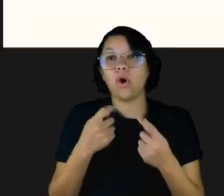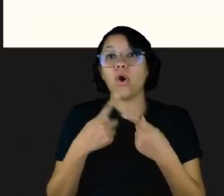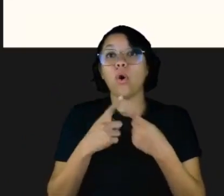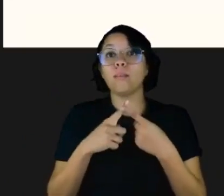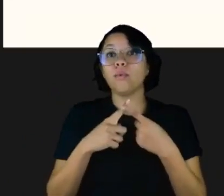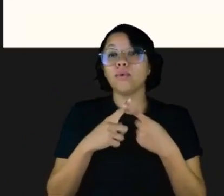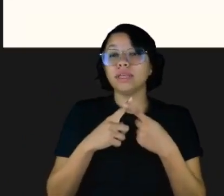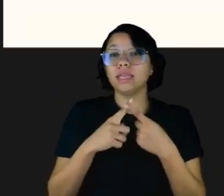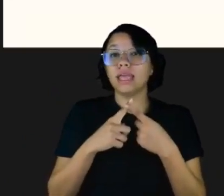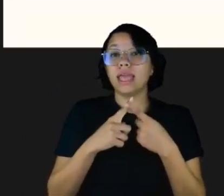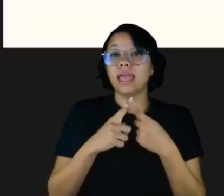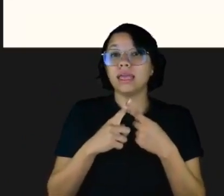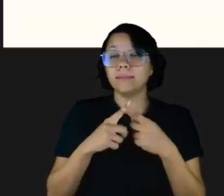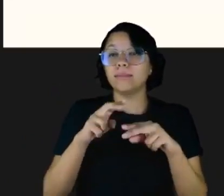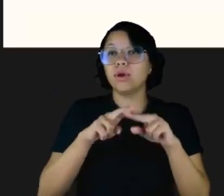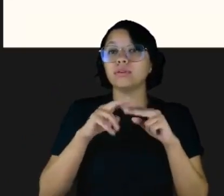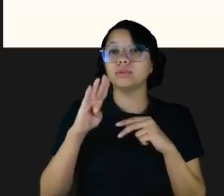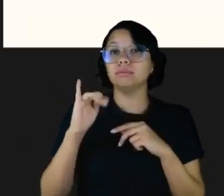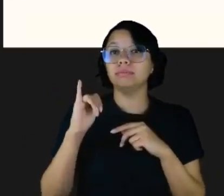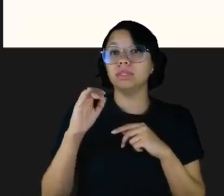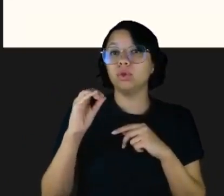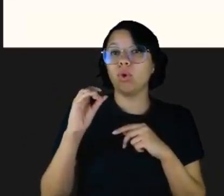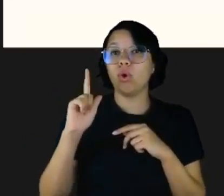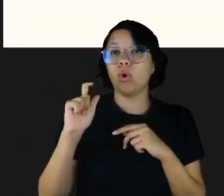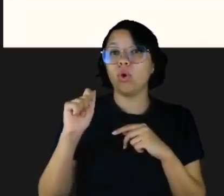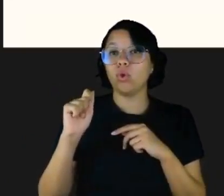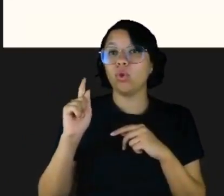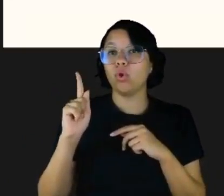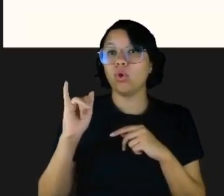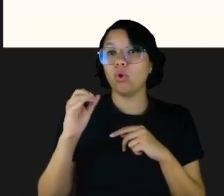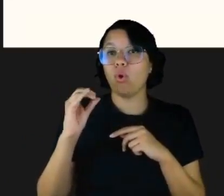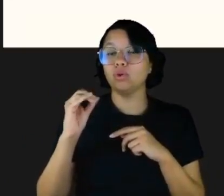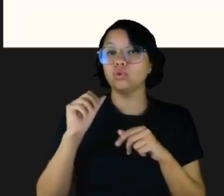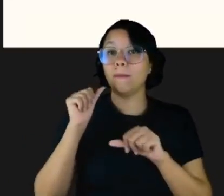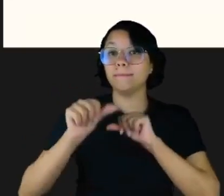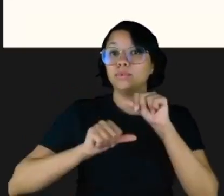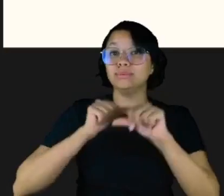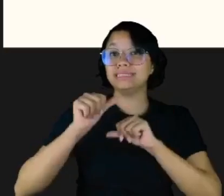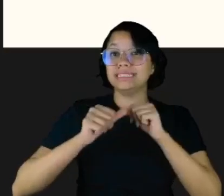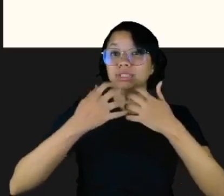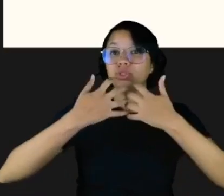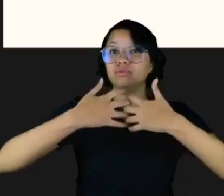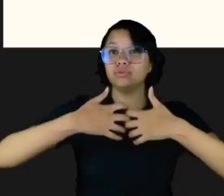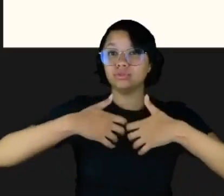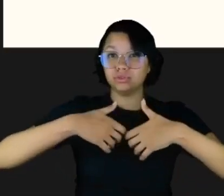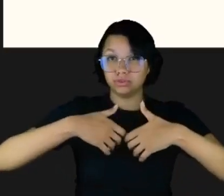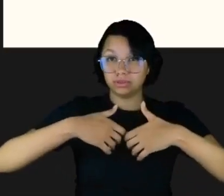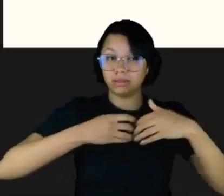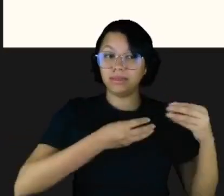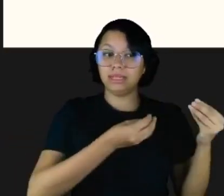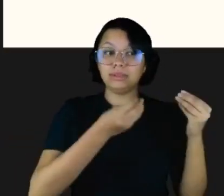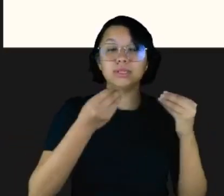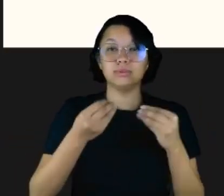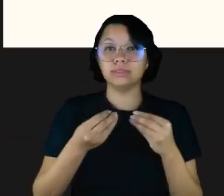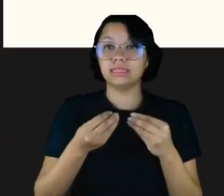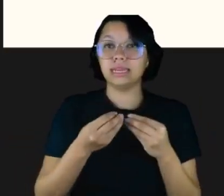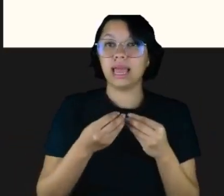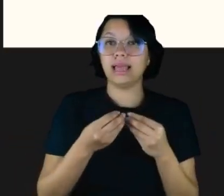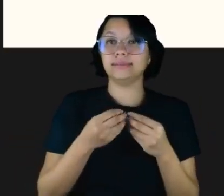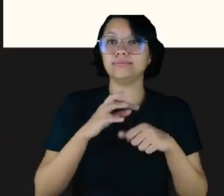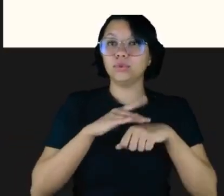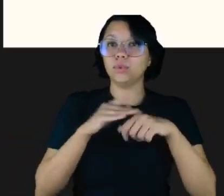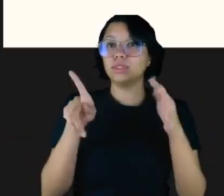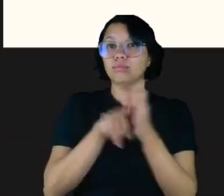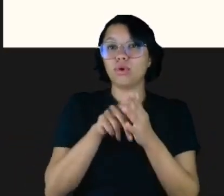um fator biológico. A alteração de funcionamento orgânico traz enfermidades próprias